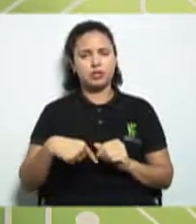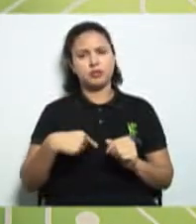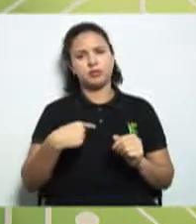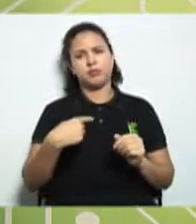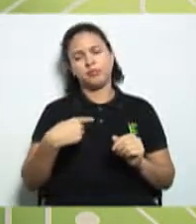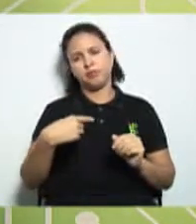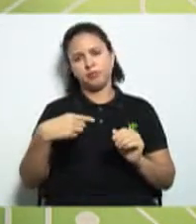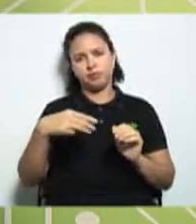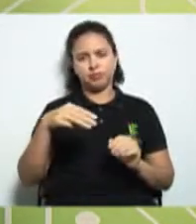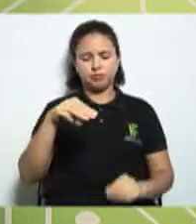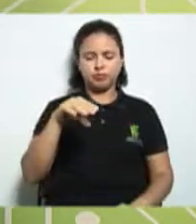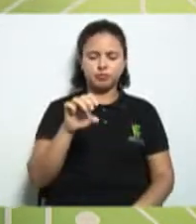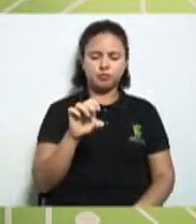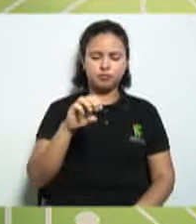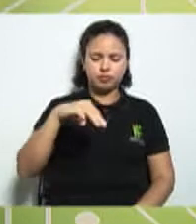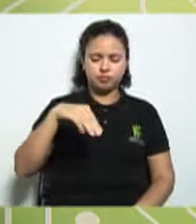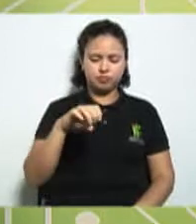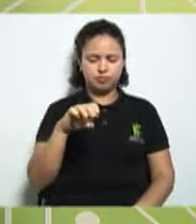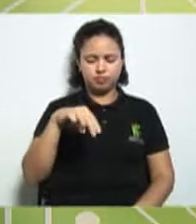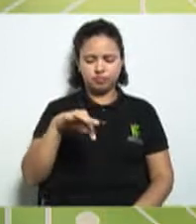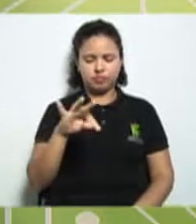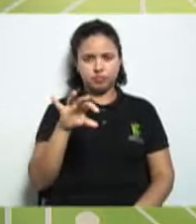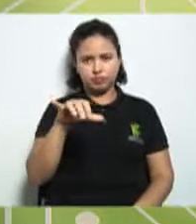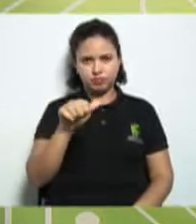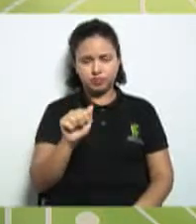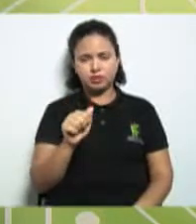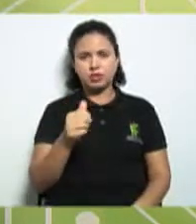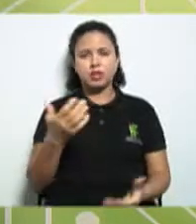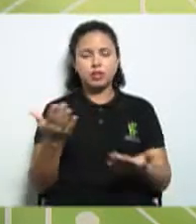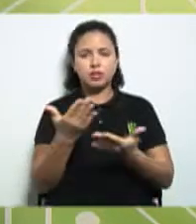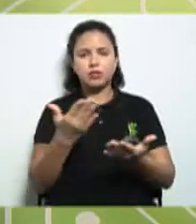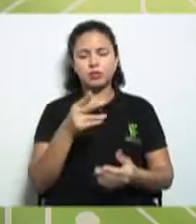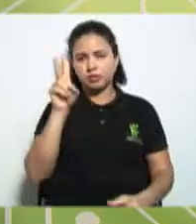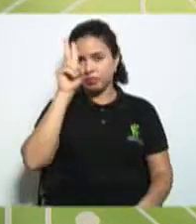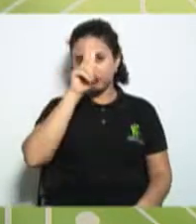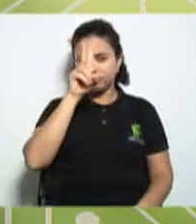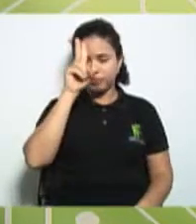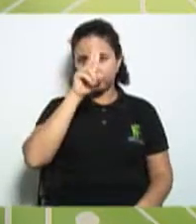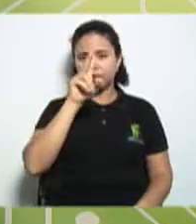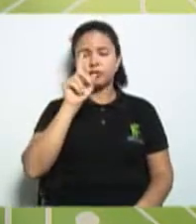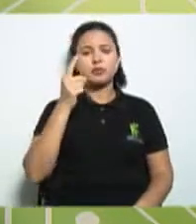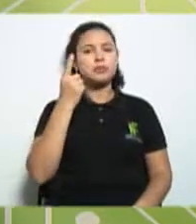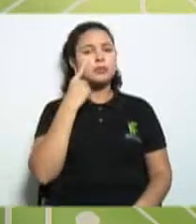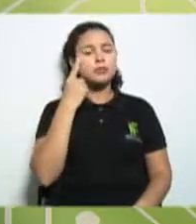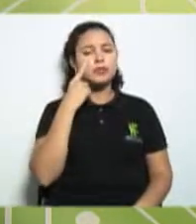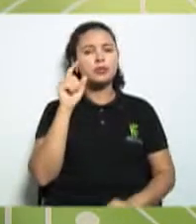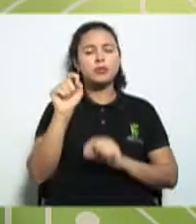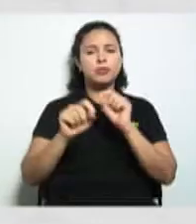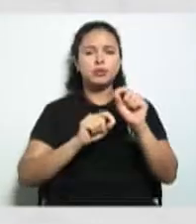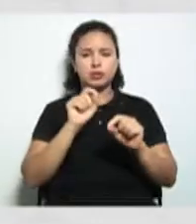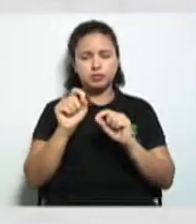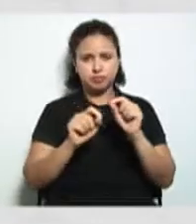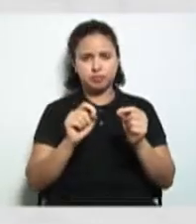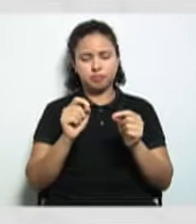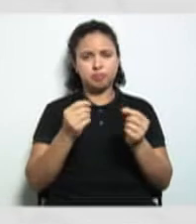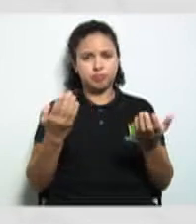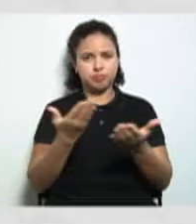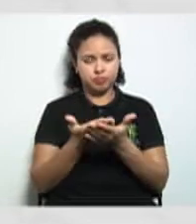ementa. Então, nós já fizemos aí um lembrete e agora a gente vai ver o que nós vamos abordar nessa aula.